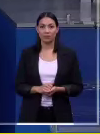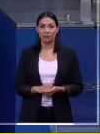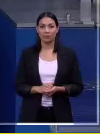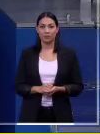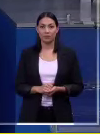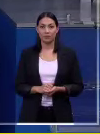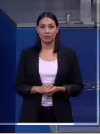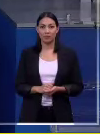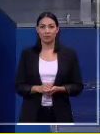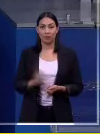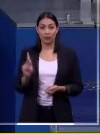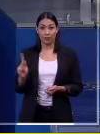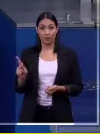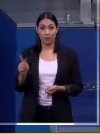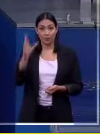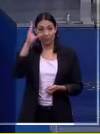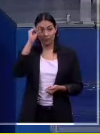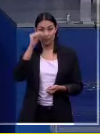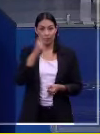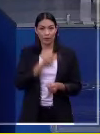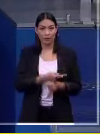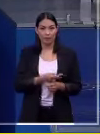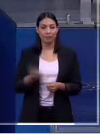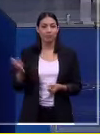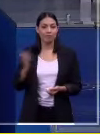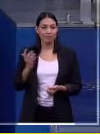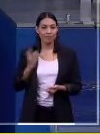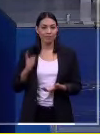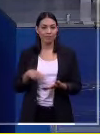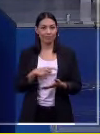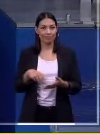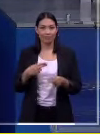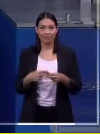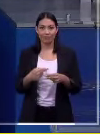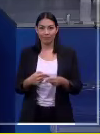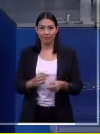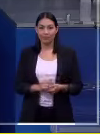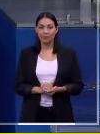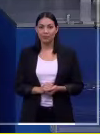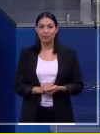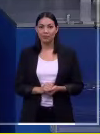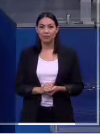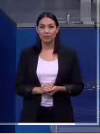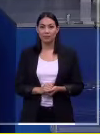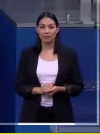66. Todas as noites, milhões em prêmios nas loterias Caixa.